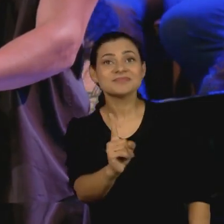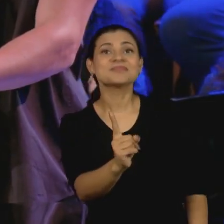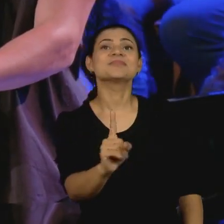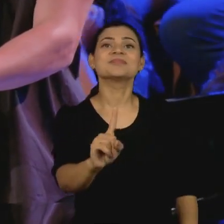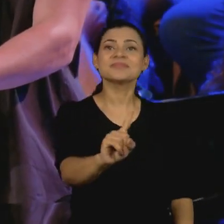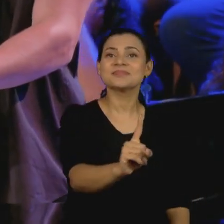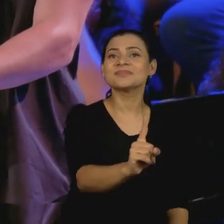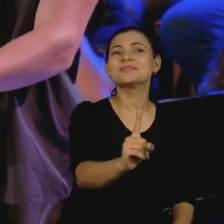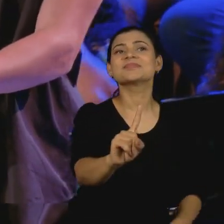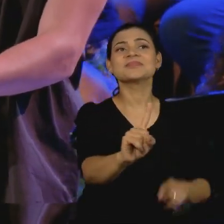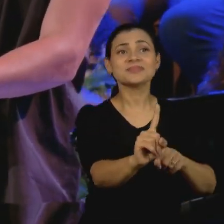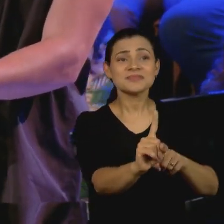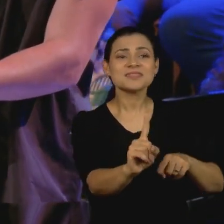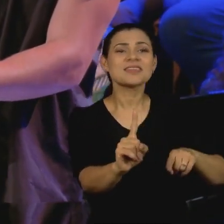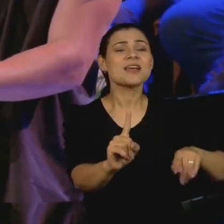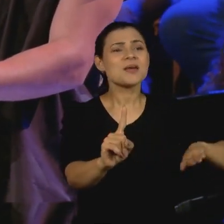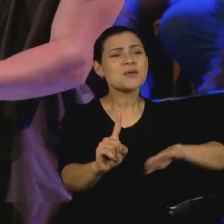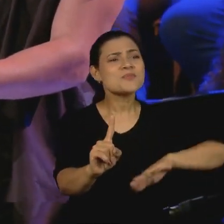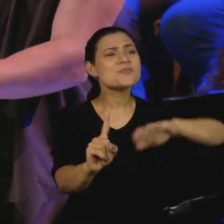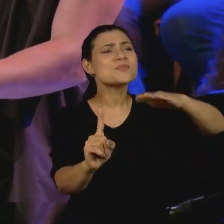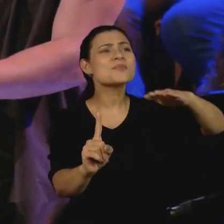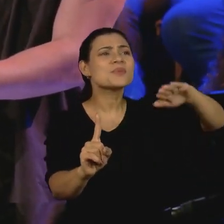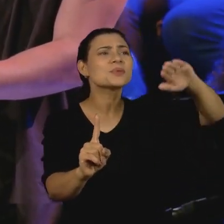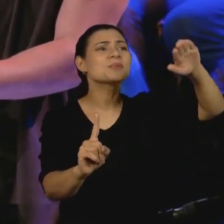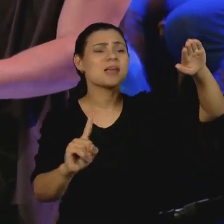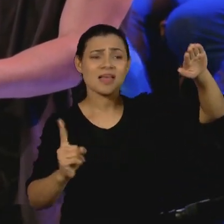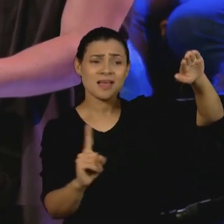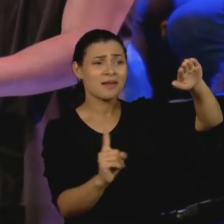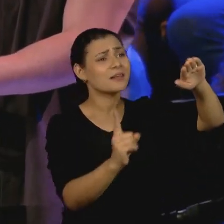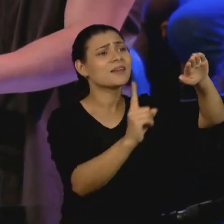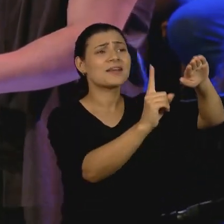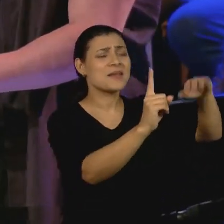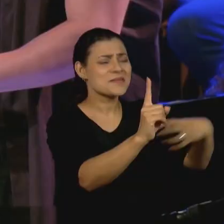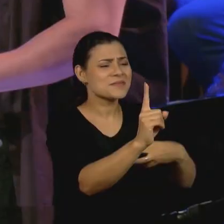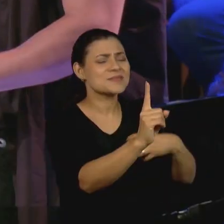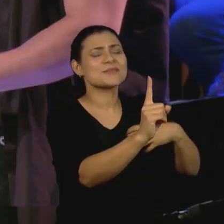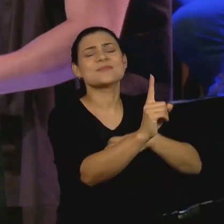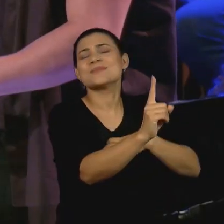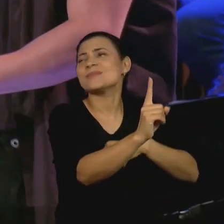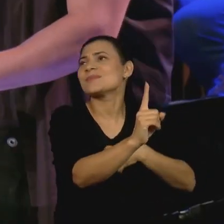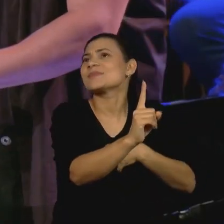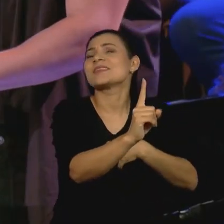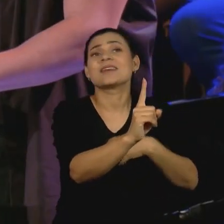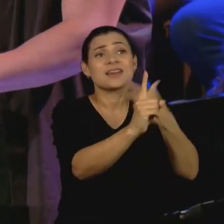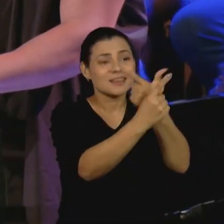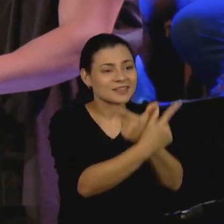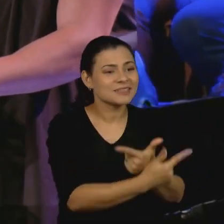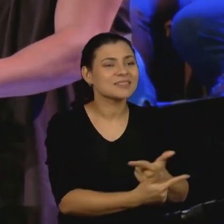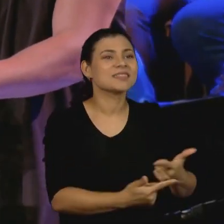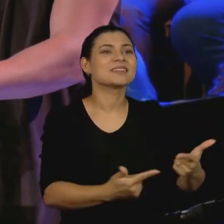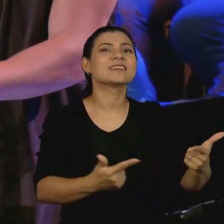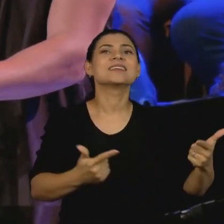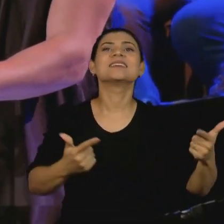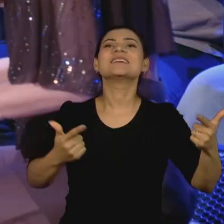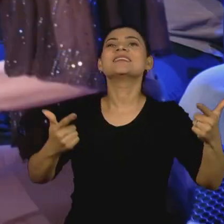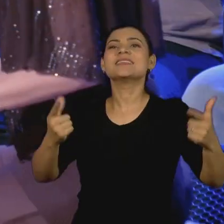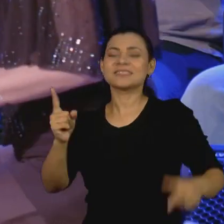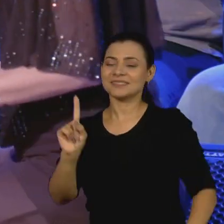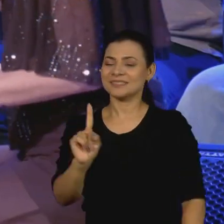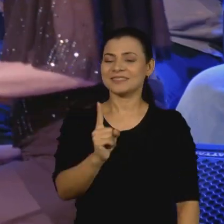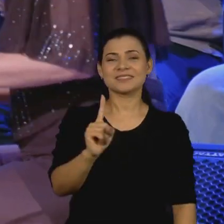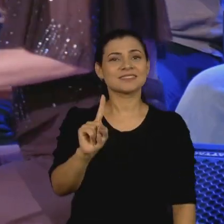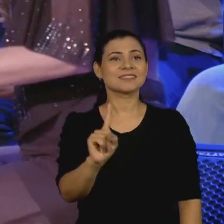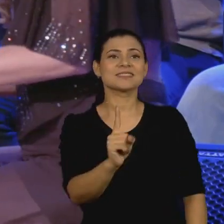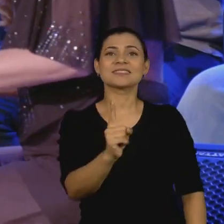a nega, nunca mais quer voltar. Muita sorte teve, Muita sorte tem,